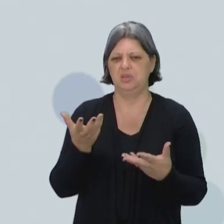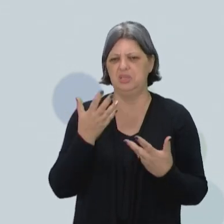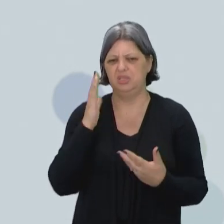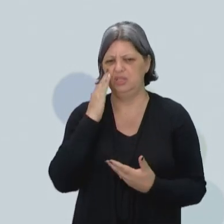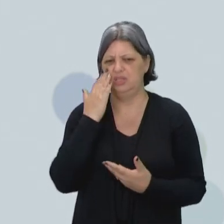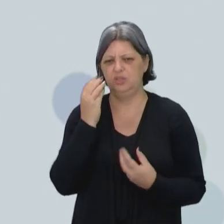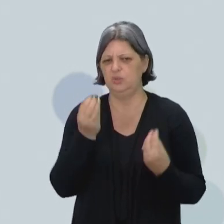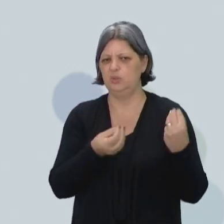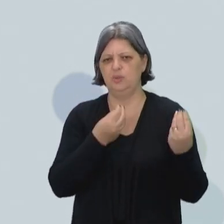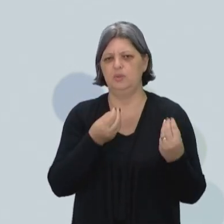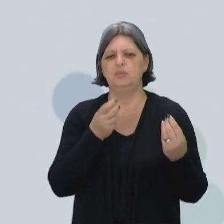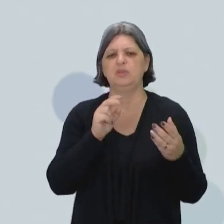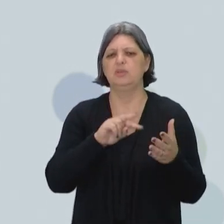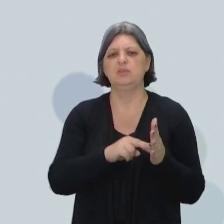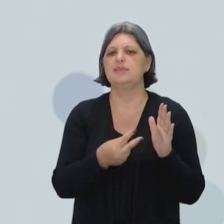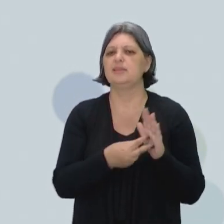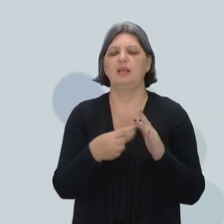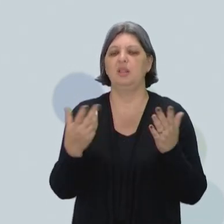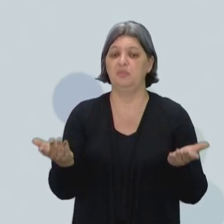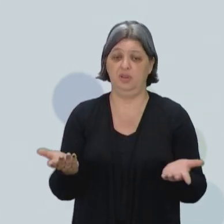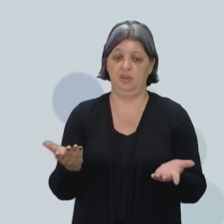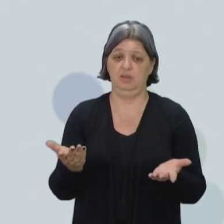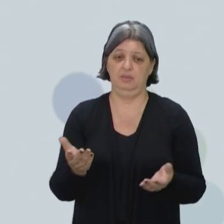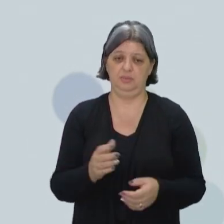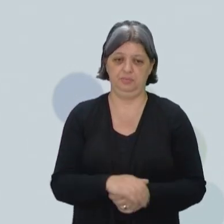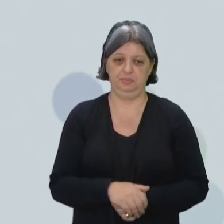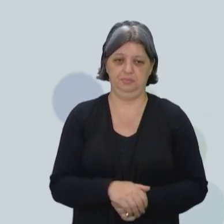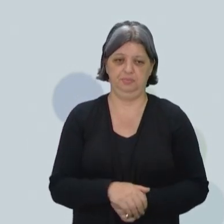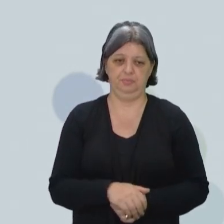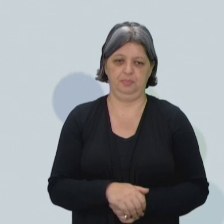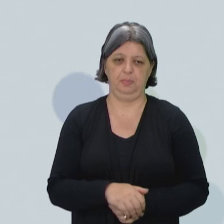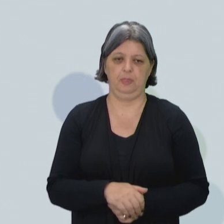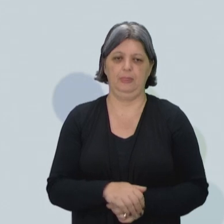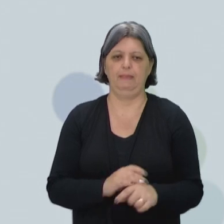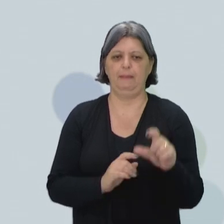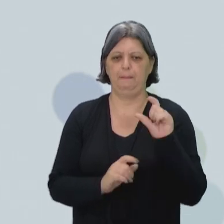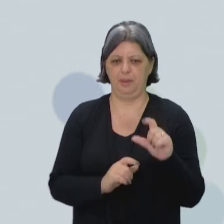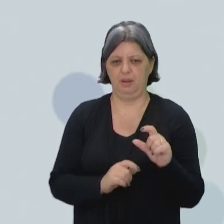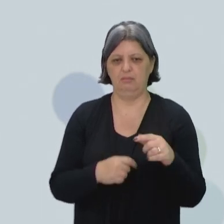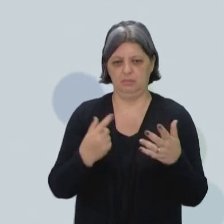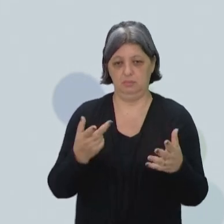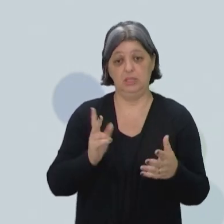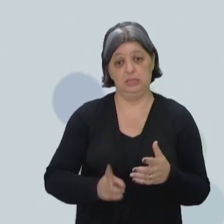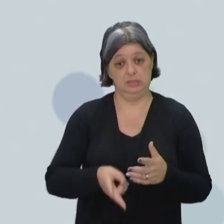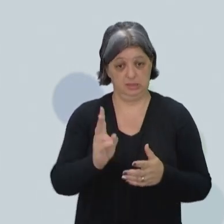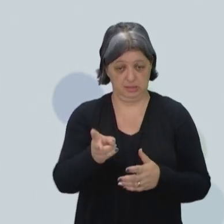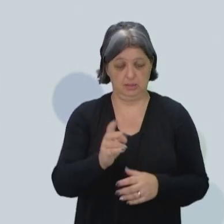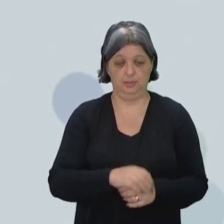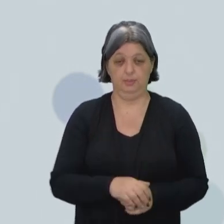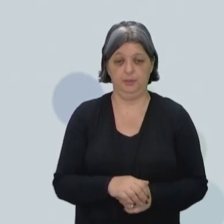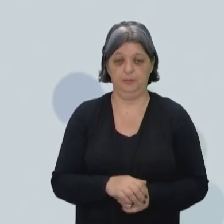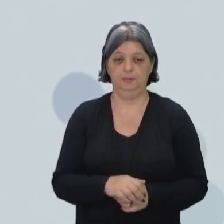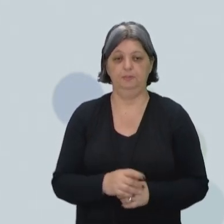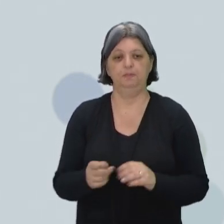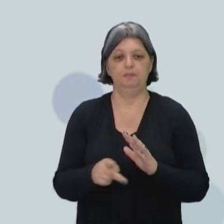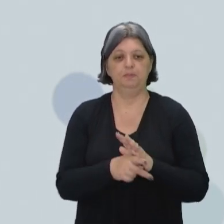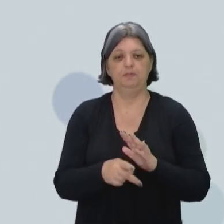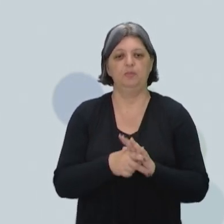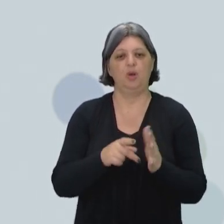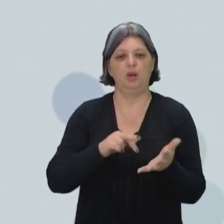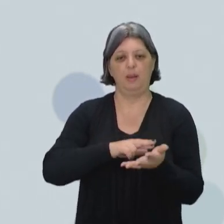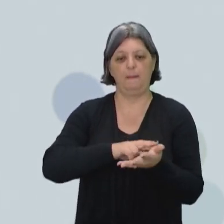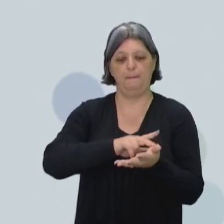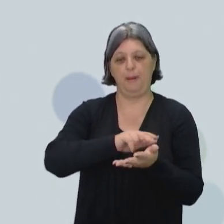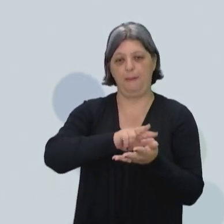me passasse o que você entende quando fala de jornalismo internauta, Elaine. A mensagem é a notícia, sempre, Os canais, olha como são